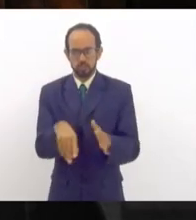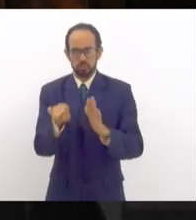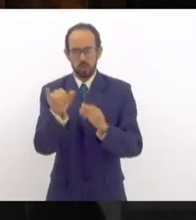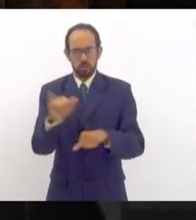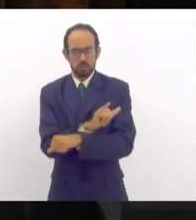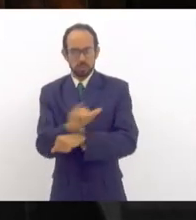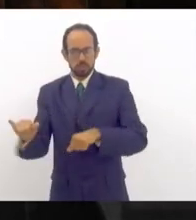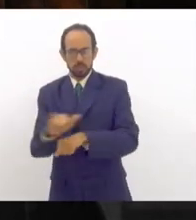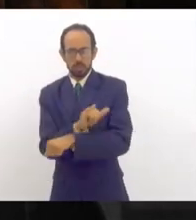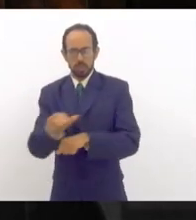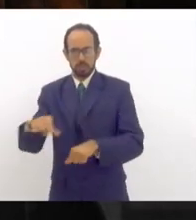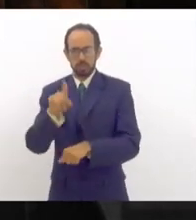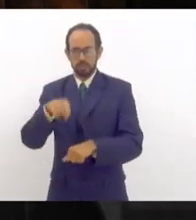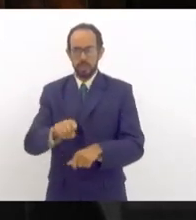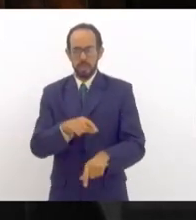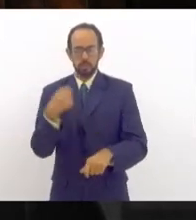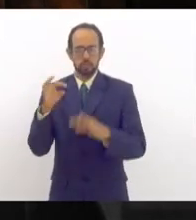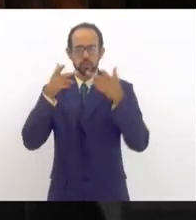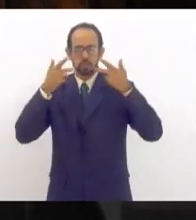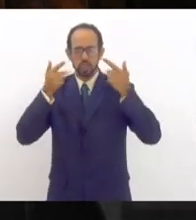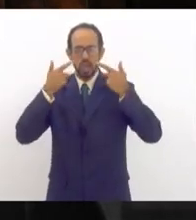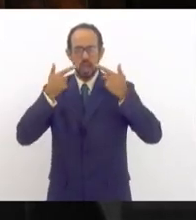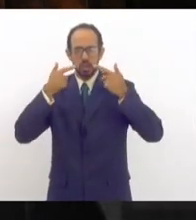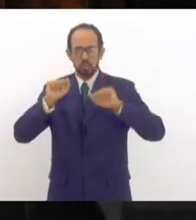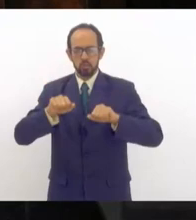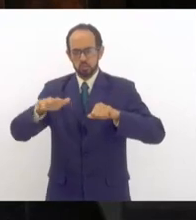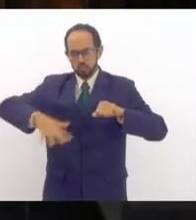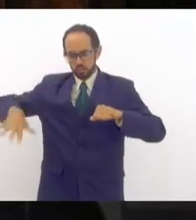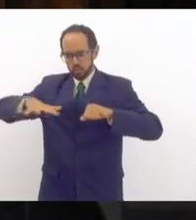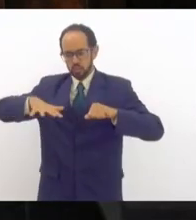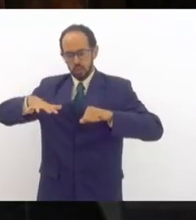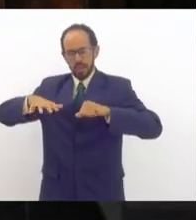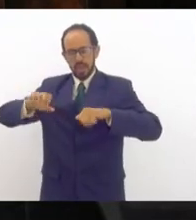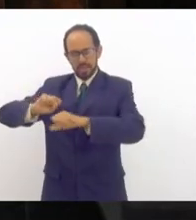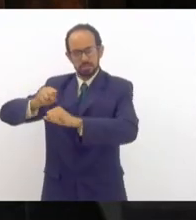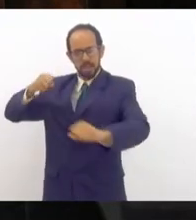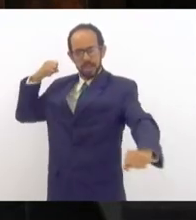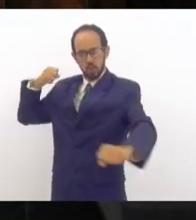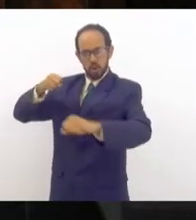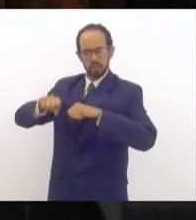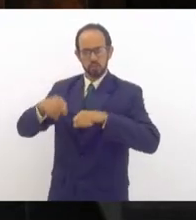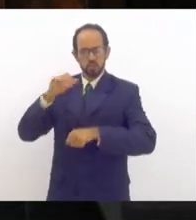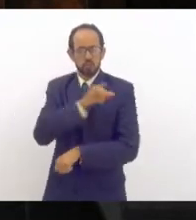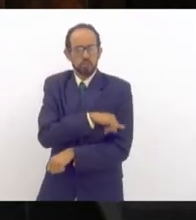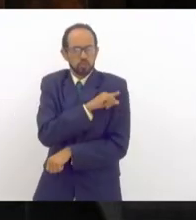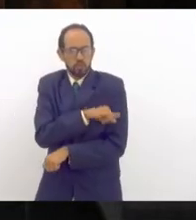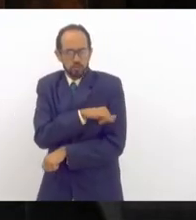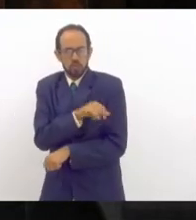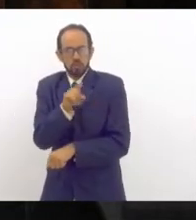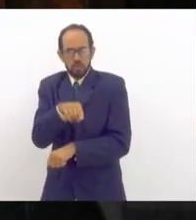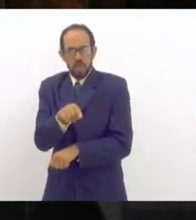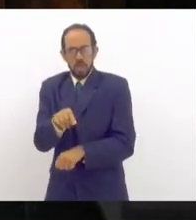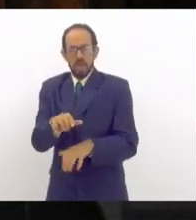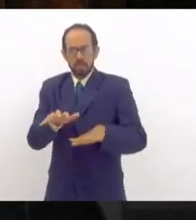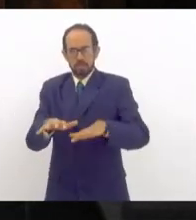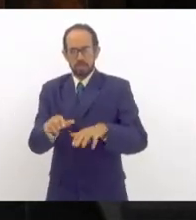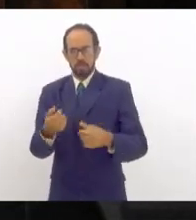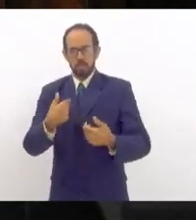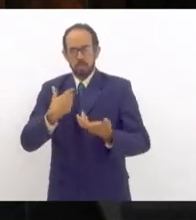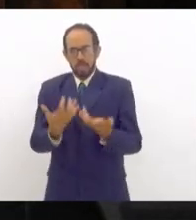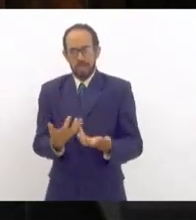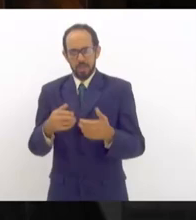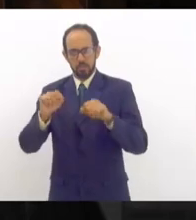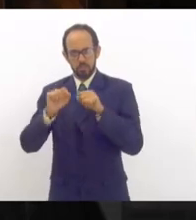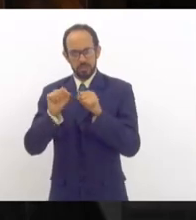que são os teatros os grandes espaços que o Rio de Janeiro tem e é isso eu quero muito fazer um levantamento